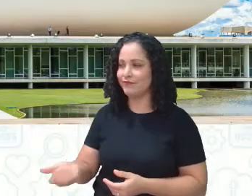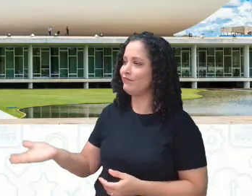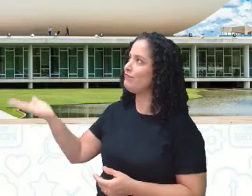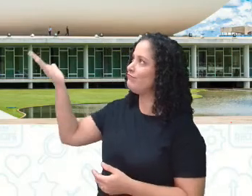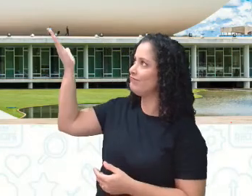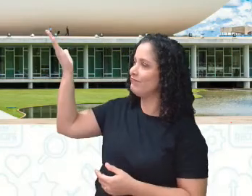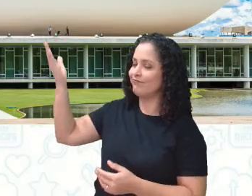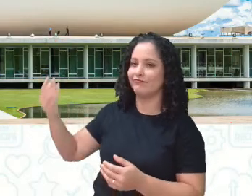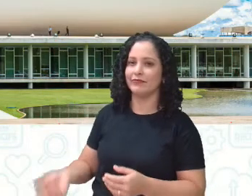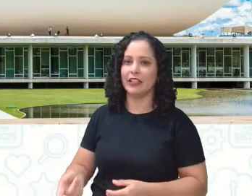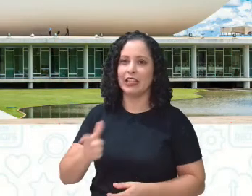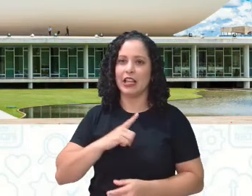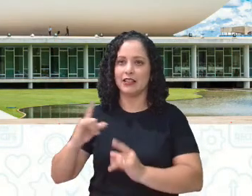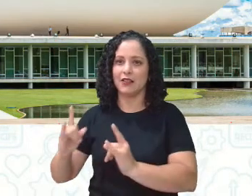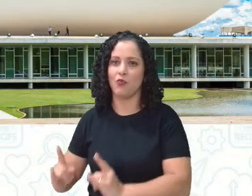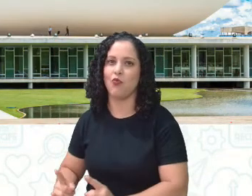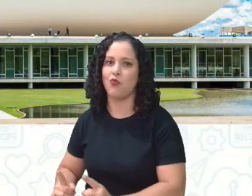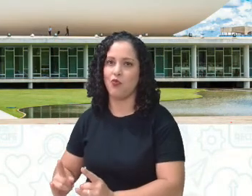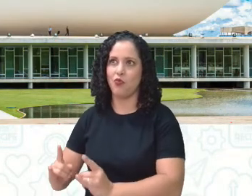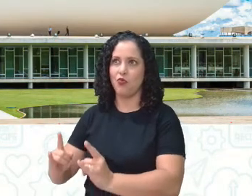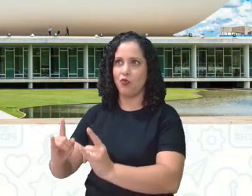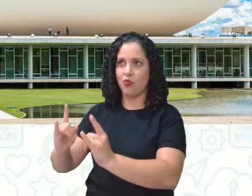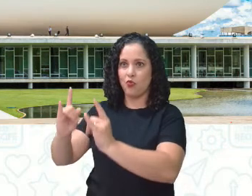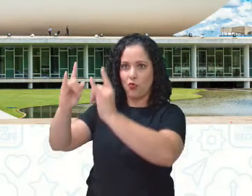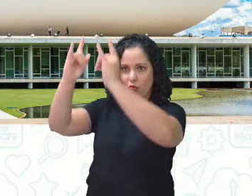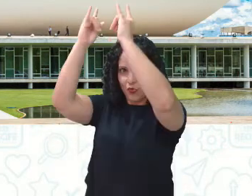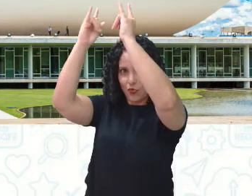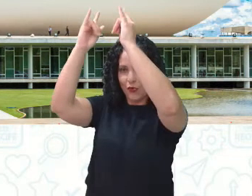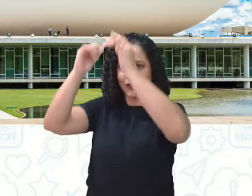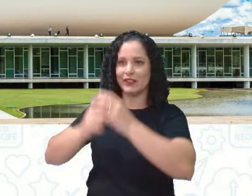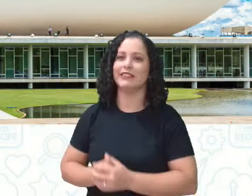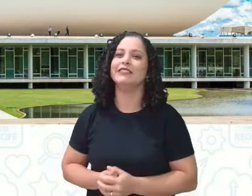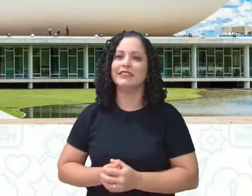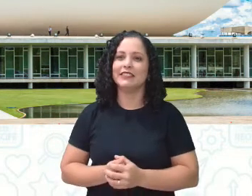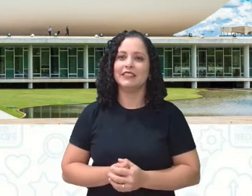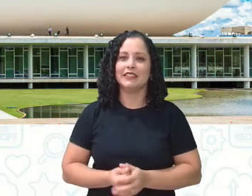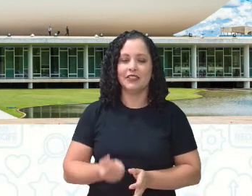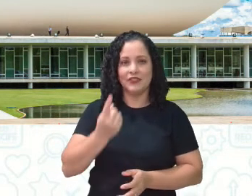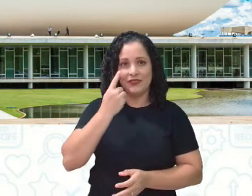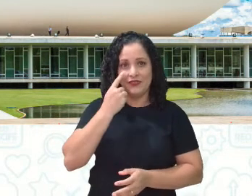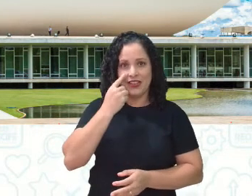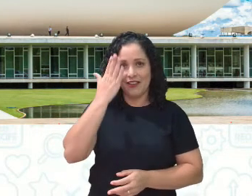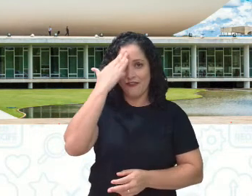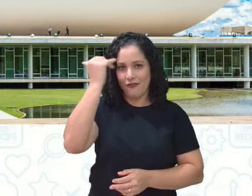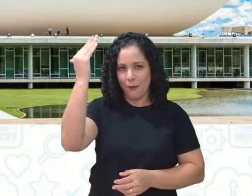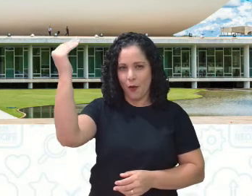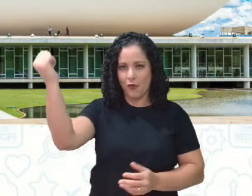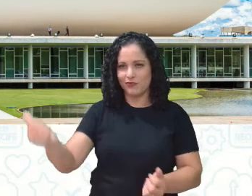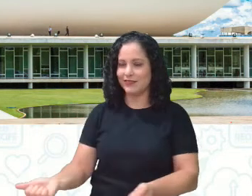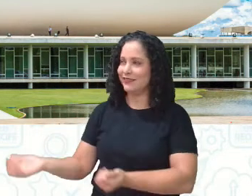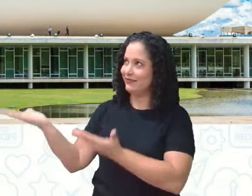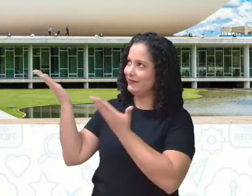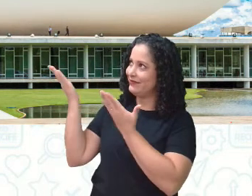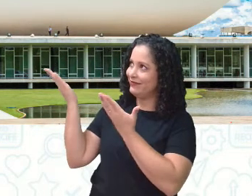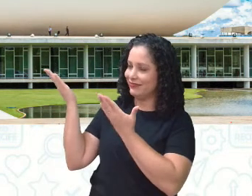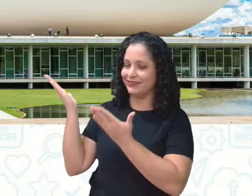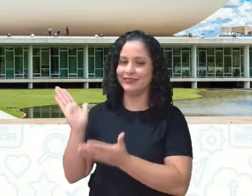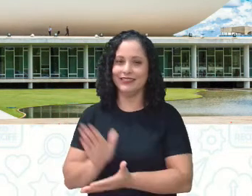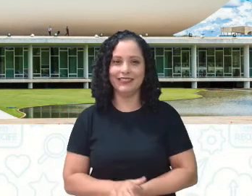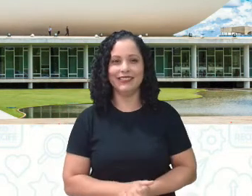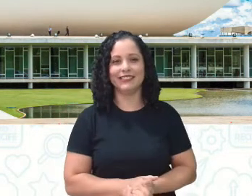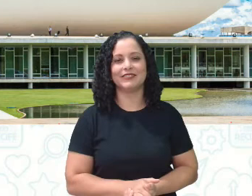né? Joga aí, Billy. Olha aí, observando essa imagem aí, famosíssima. Famosa até